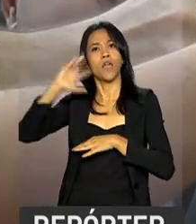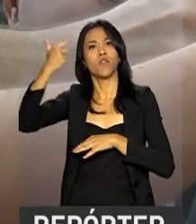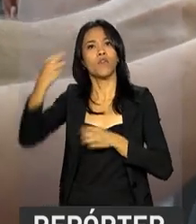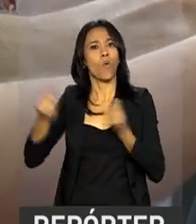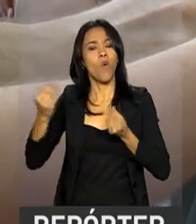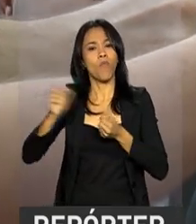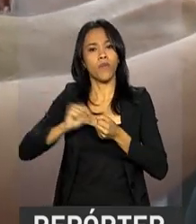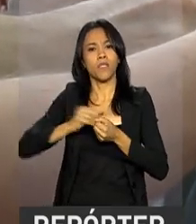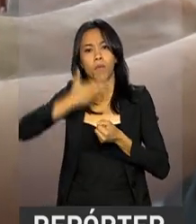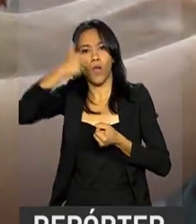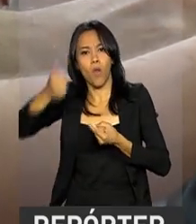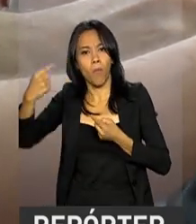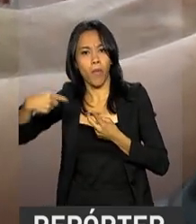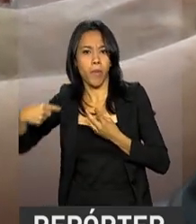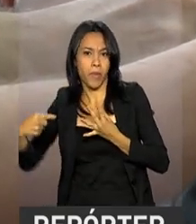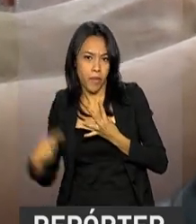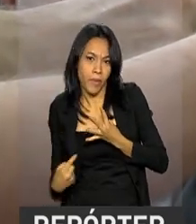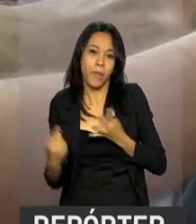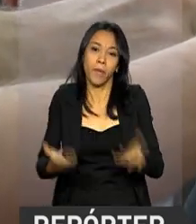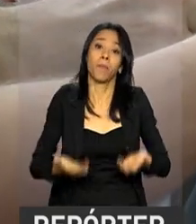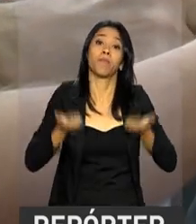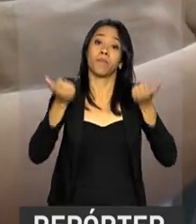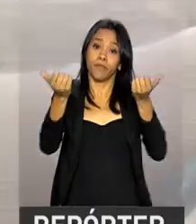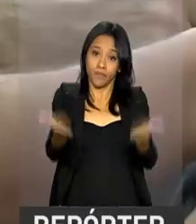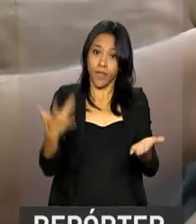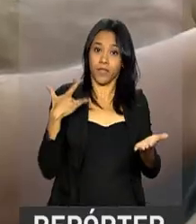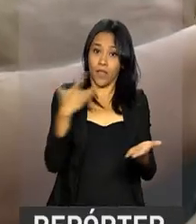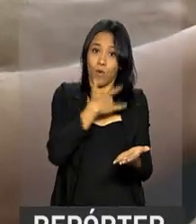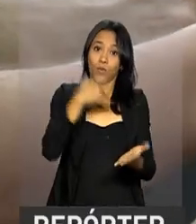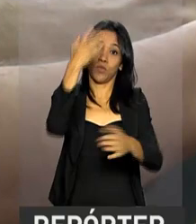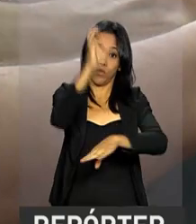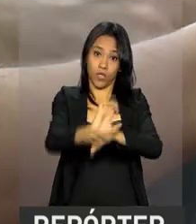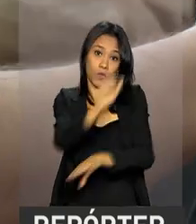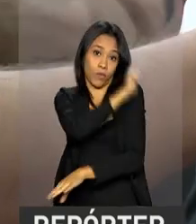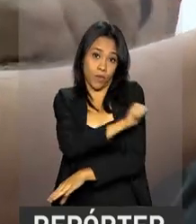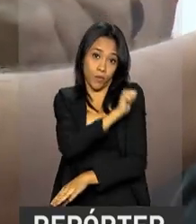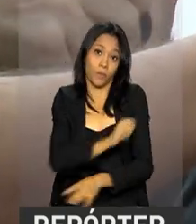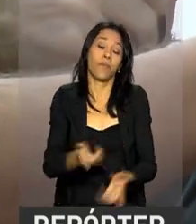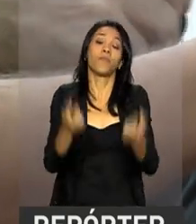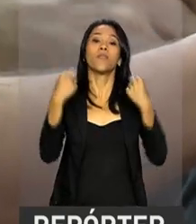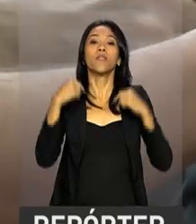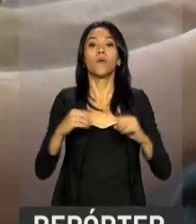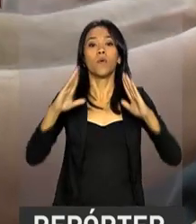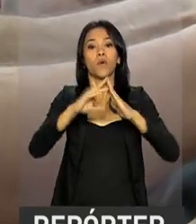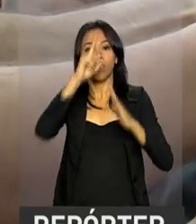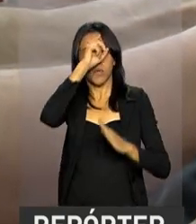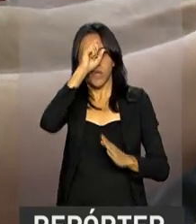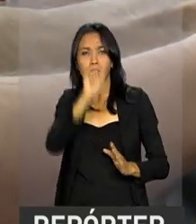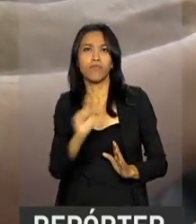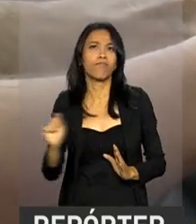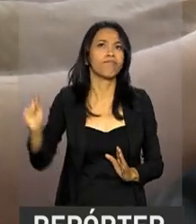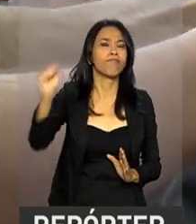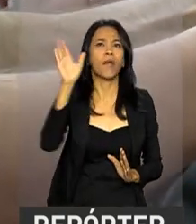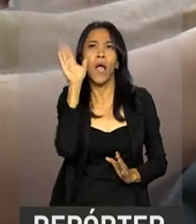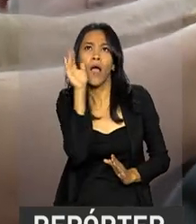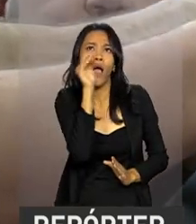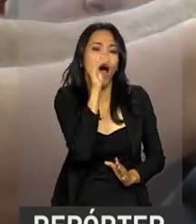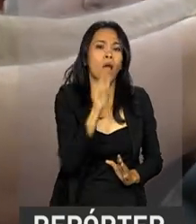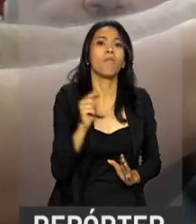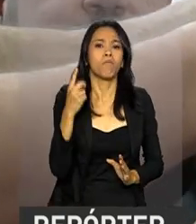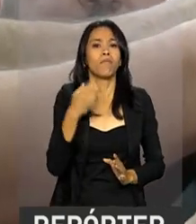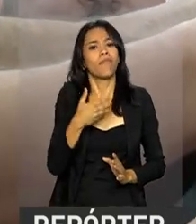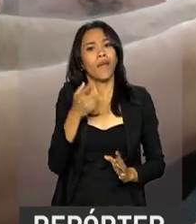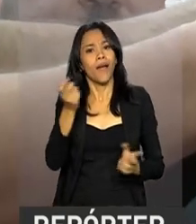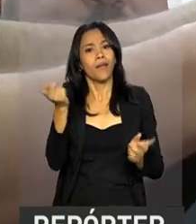melhorar a o atendimento de saúde à população do rio de janeiro a especialização dos hospitais permitirá que nós possamos contratar